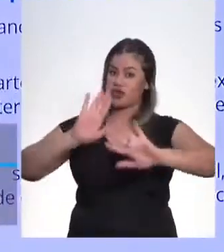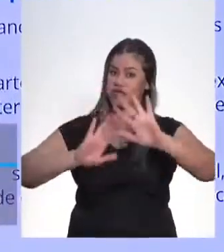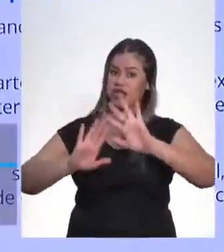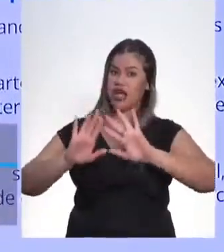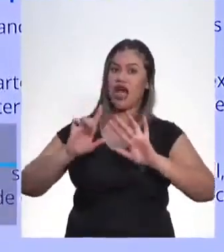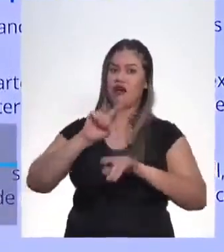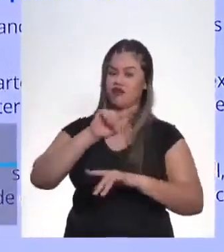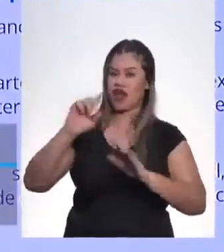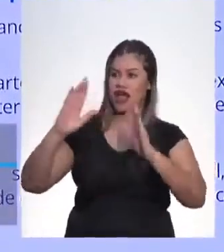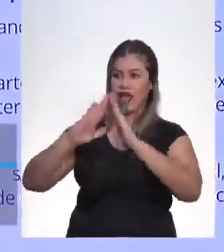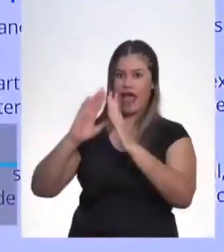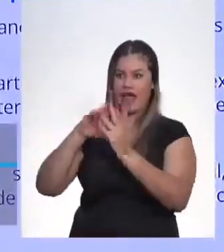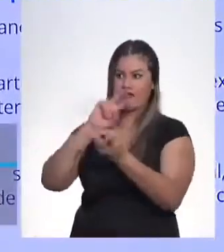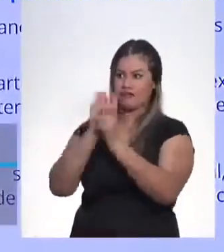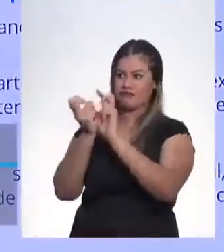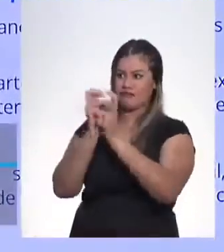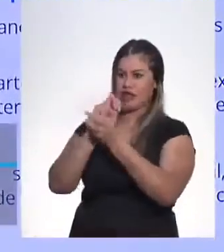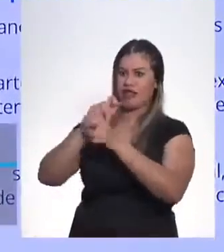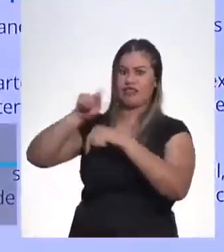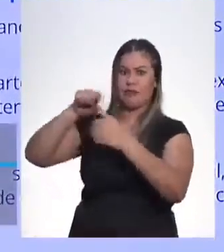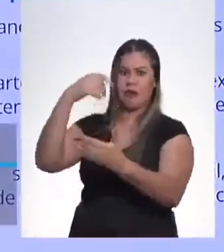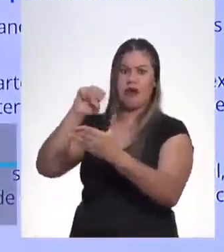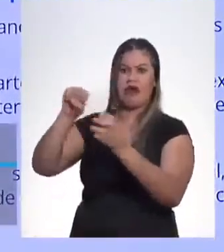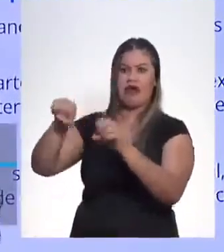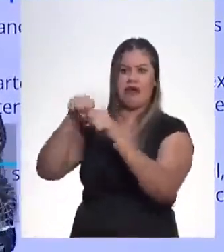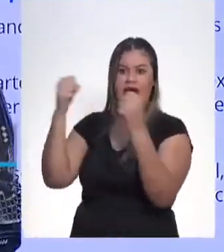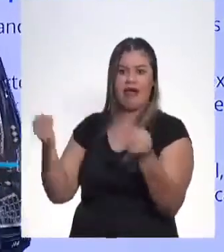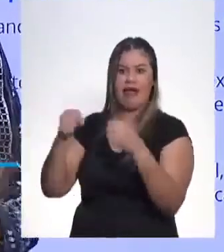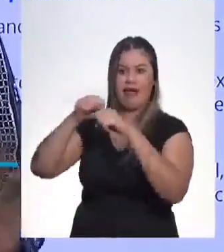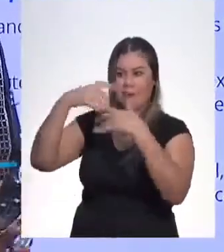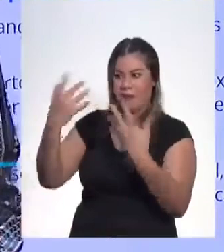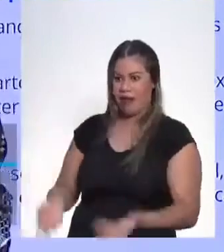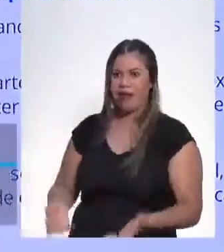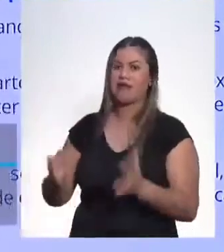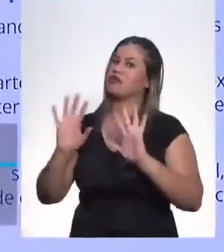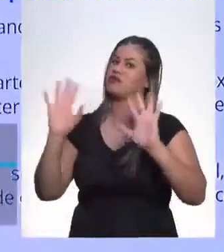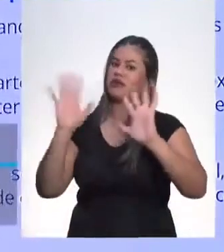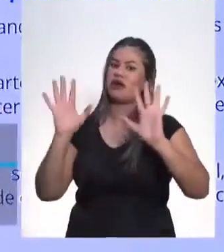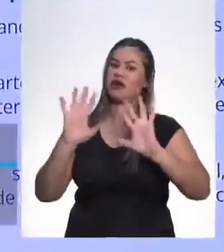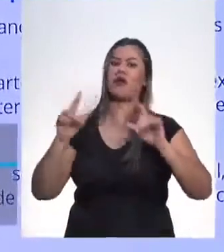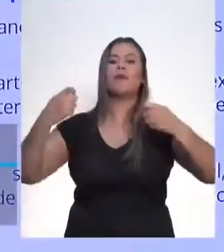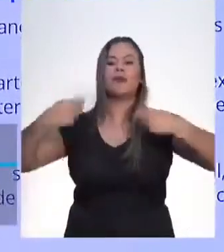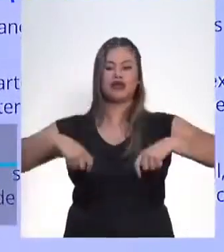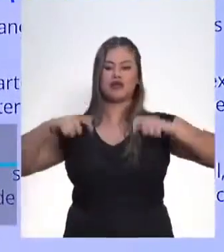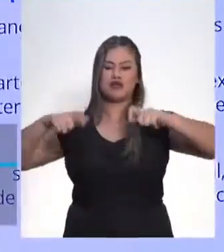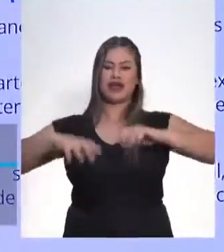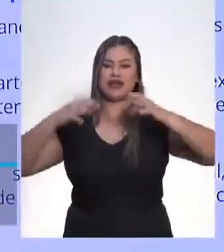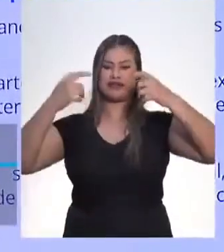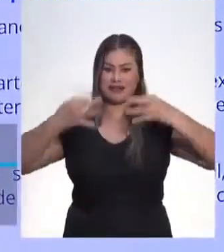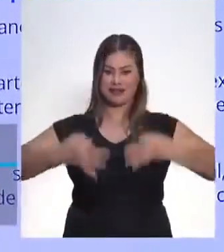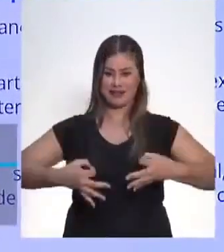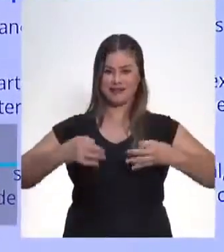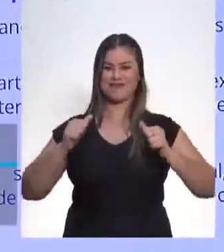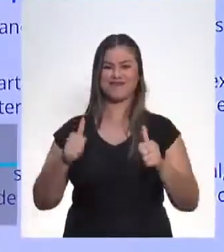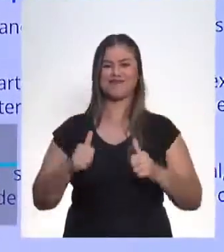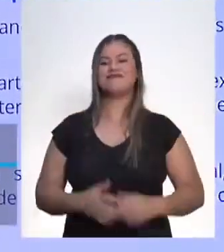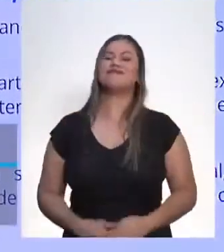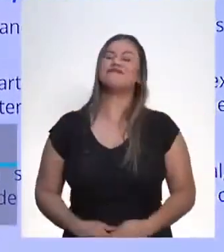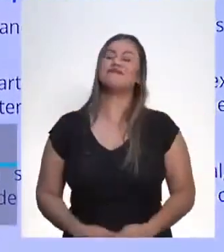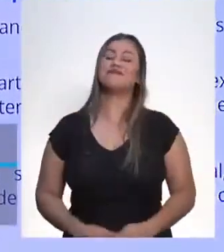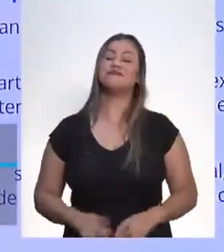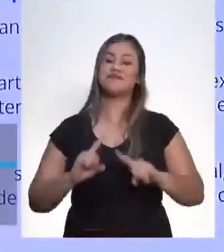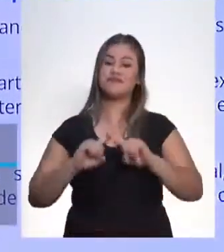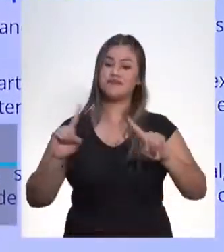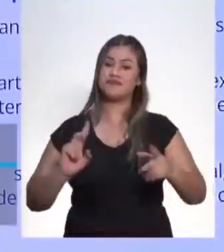Vocês não vão querer jogar capoeira na cozinha, na sala. Tem que ter o espaço adequado, tá bom, garotada? Mas